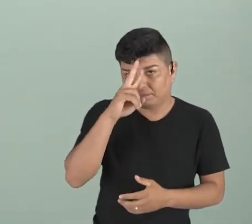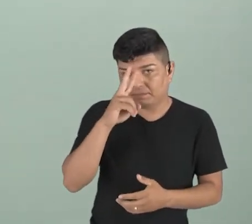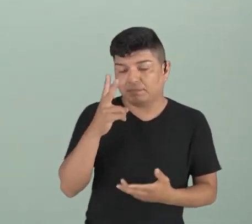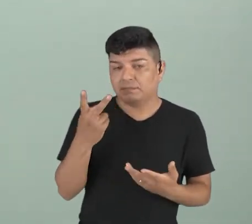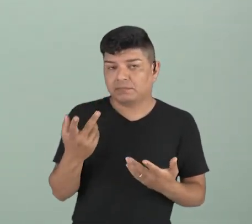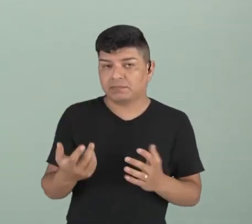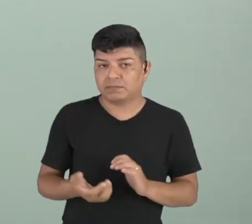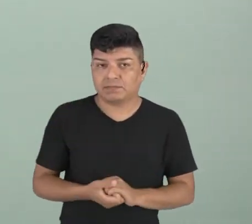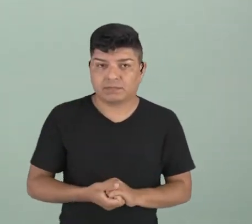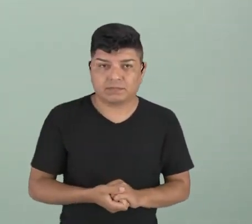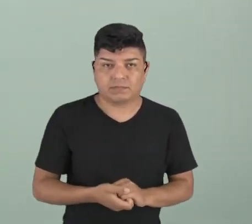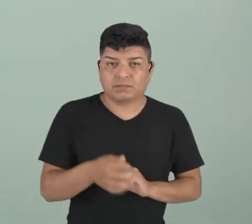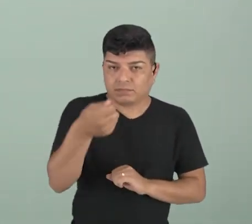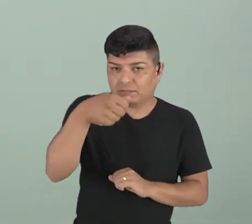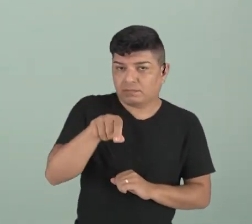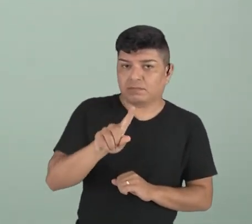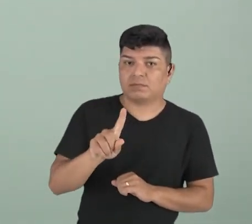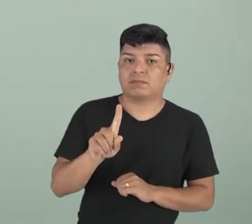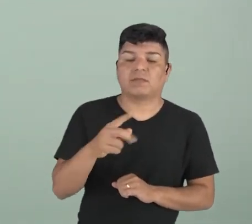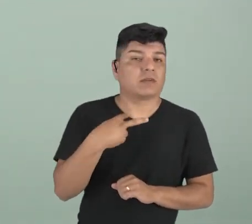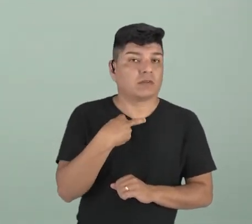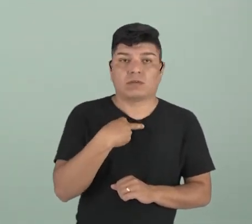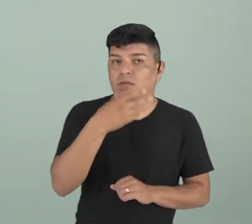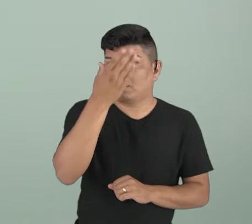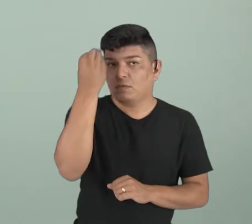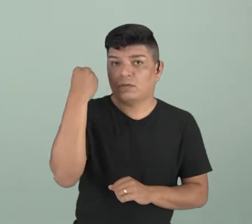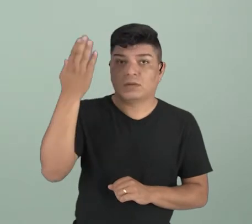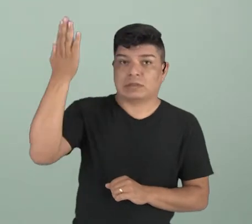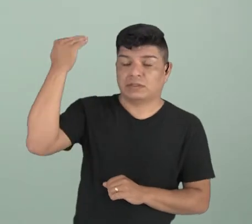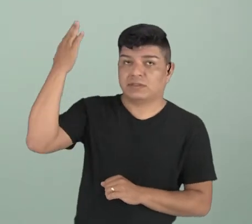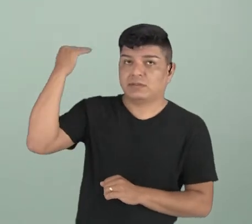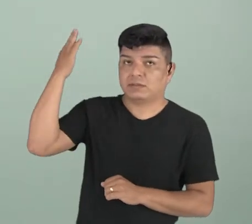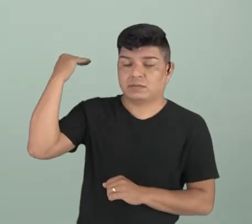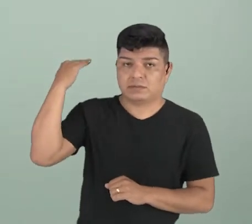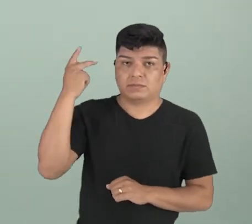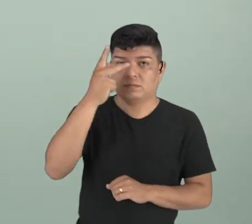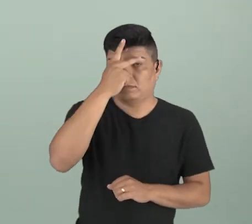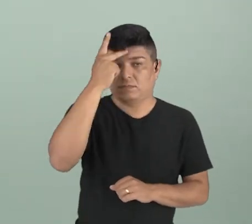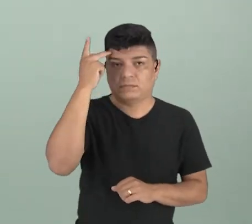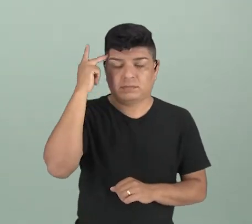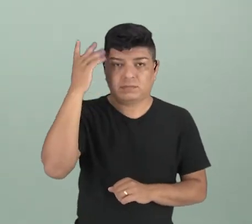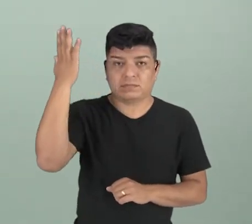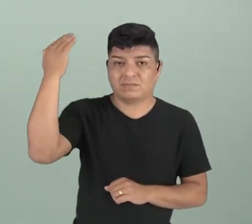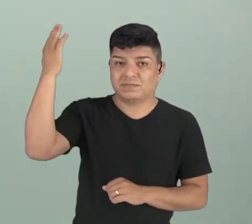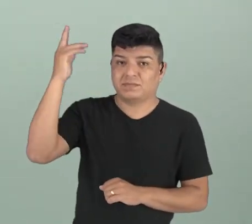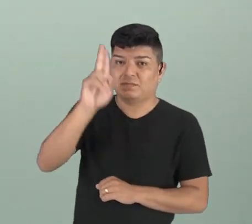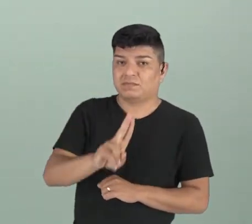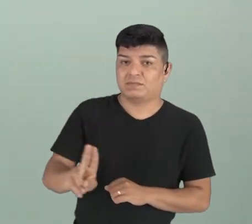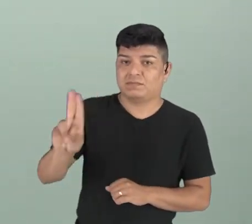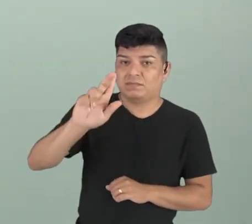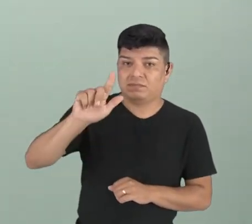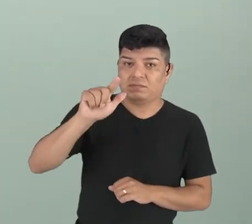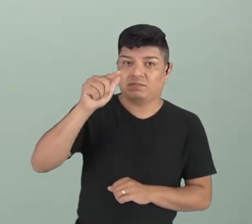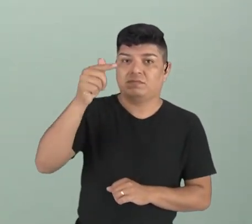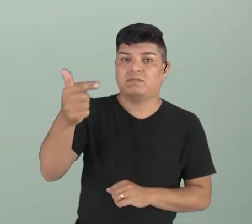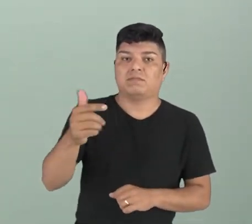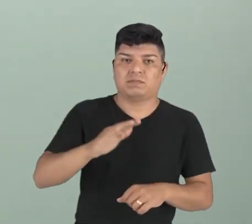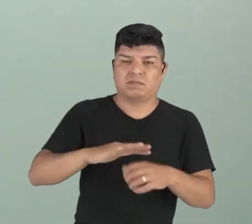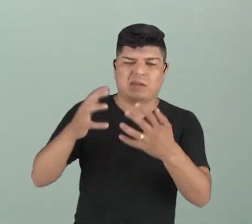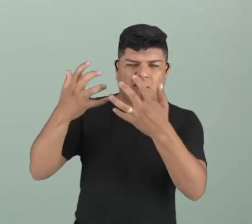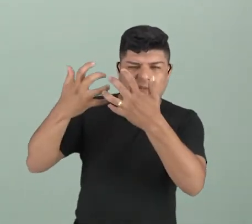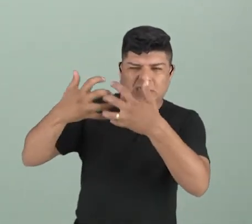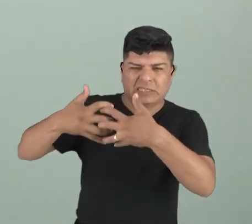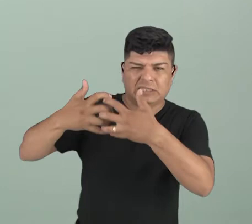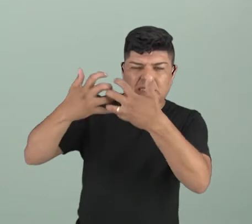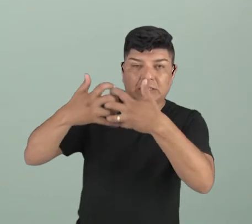disse antes, que não devemos esquecer que no passado os antigos usavam outros procedimentos mais